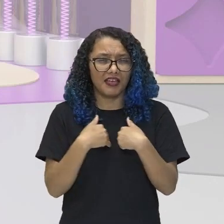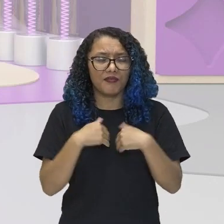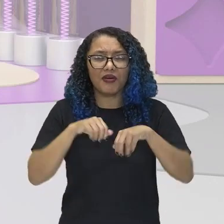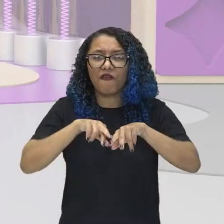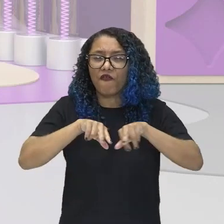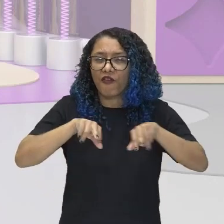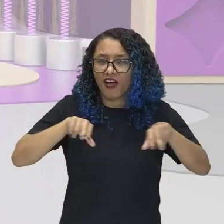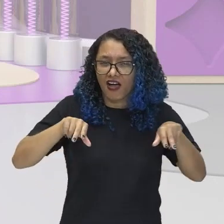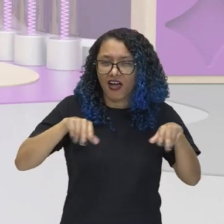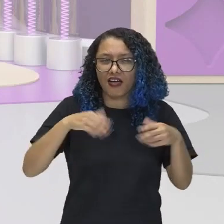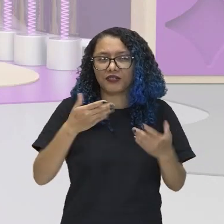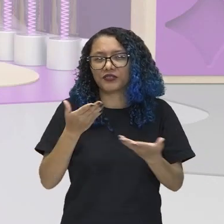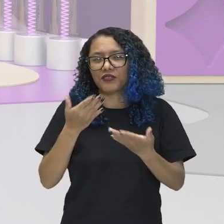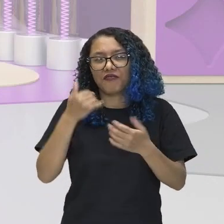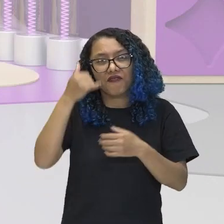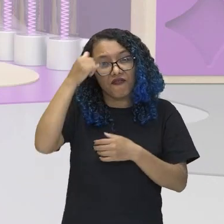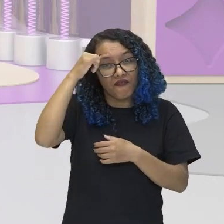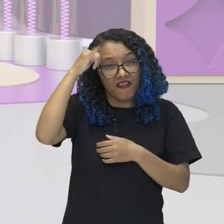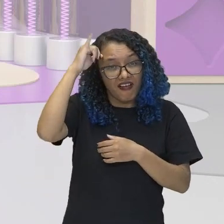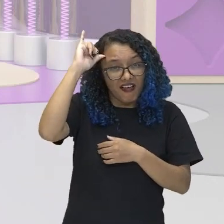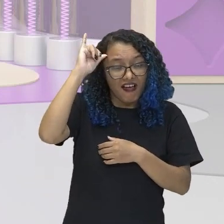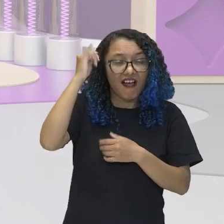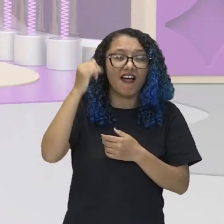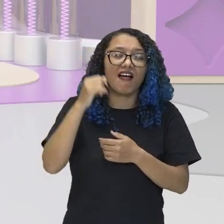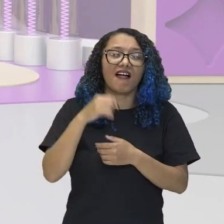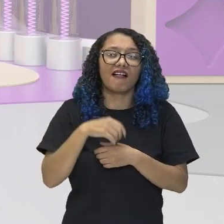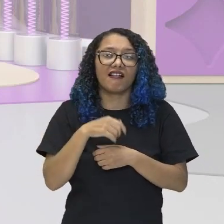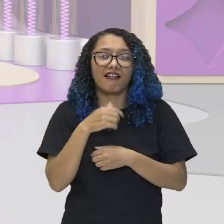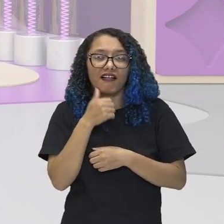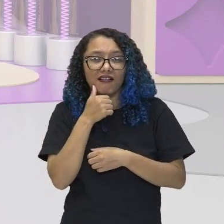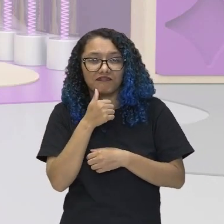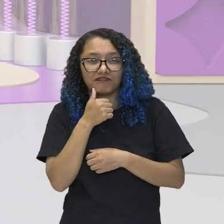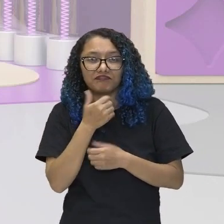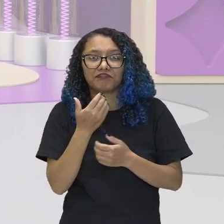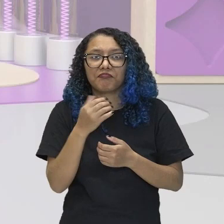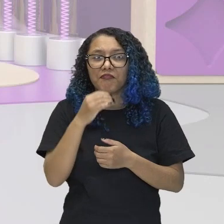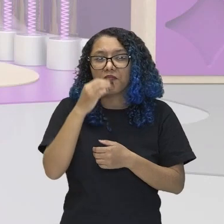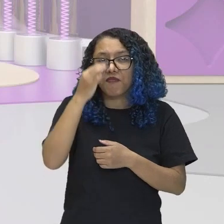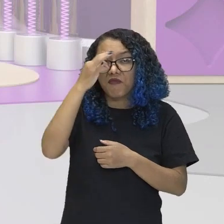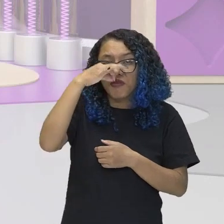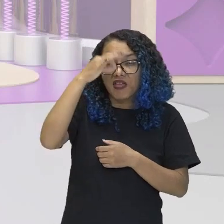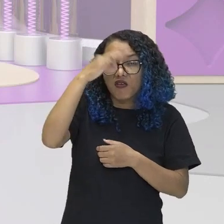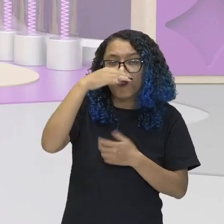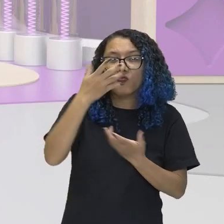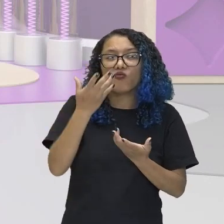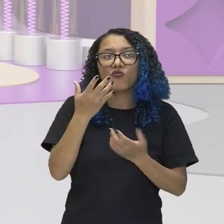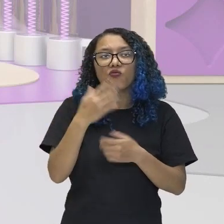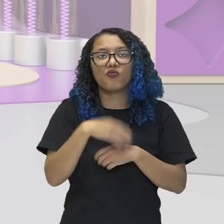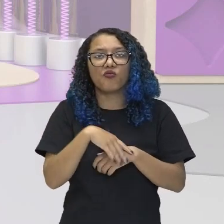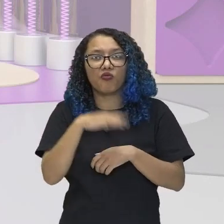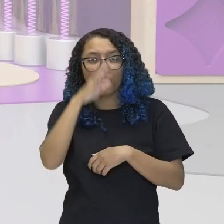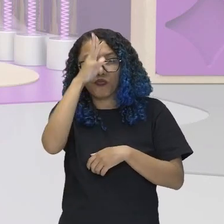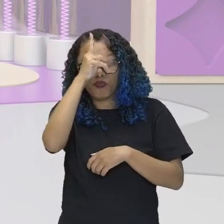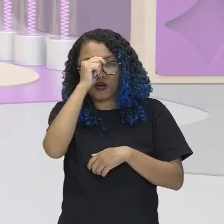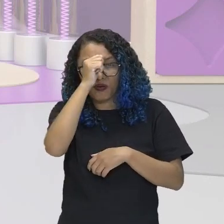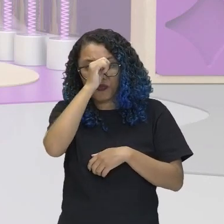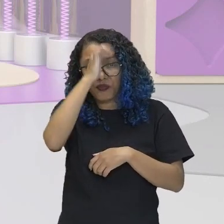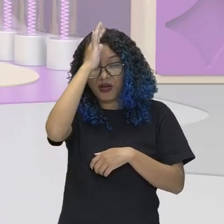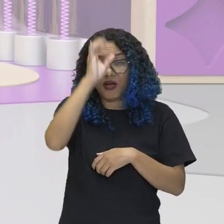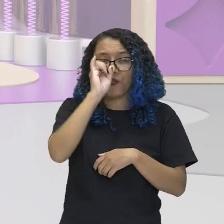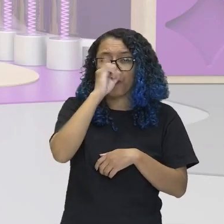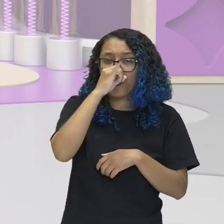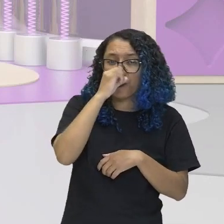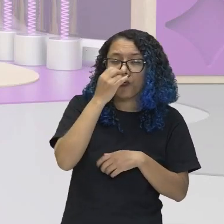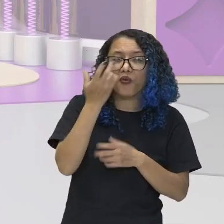temos vaca, nós temos peru, nós temos porco, nós temos galo, galinha, pinto,